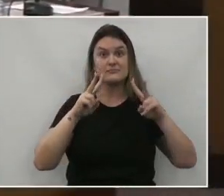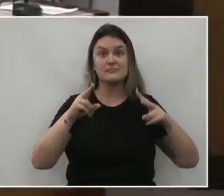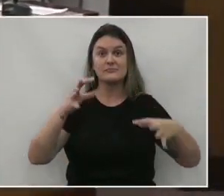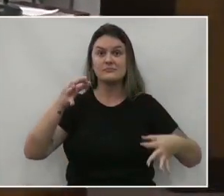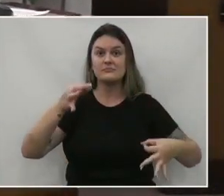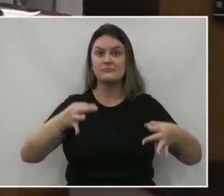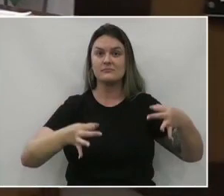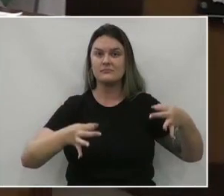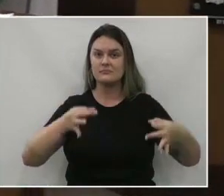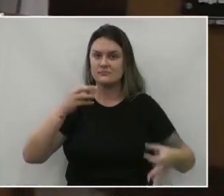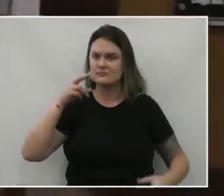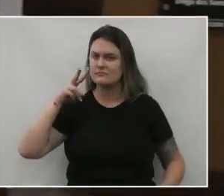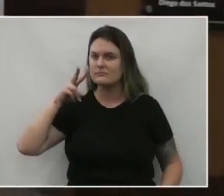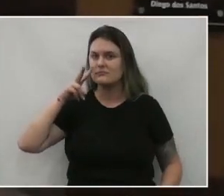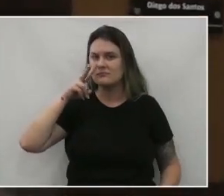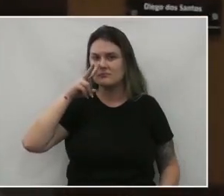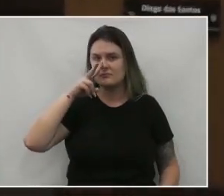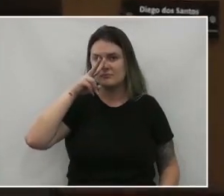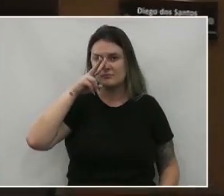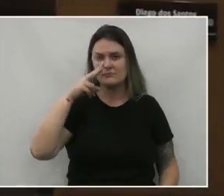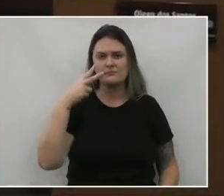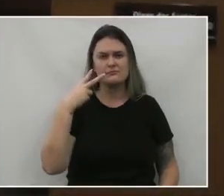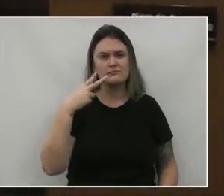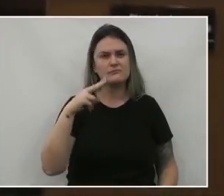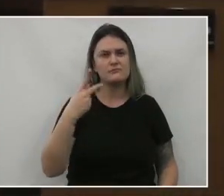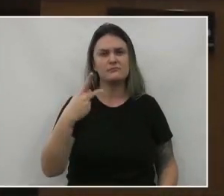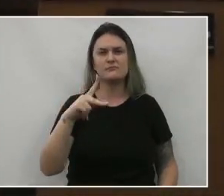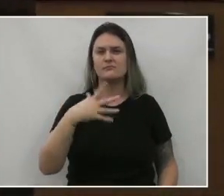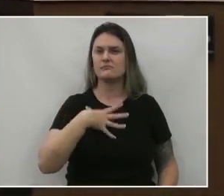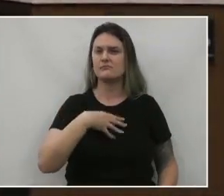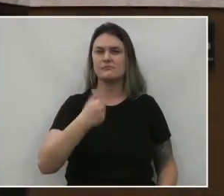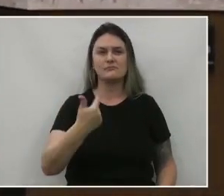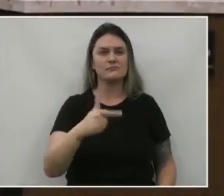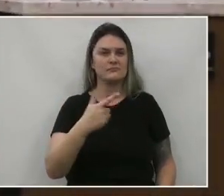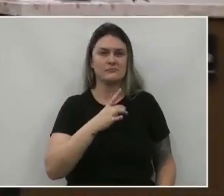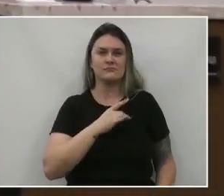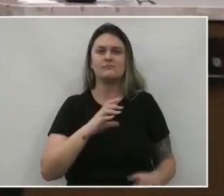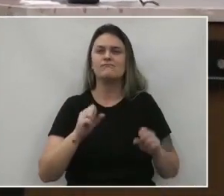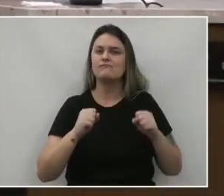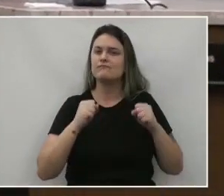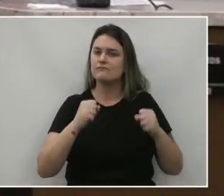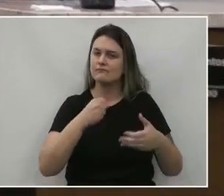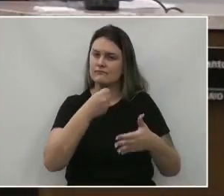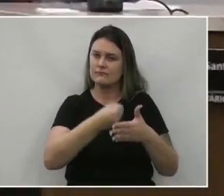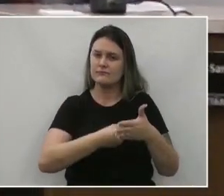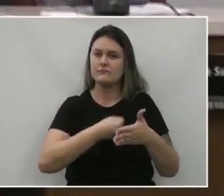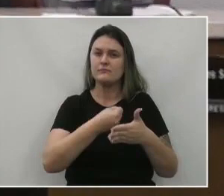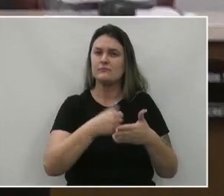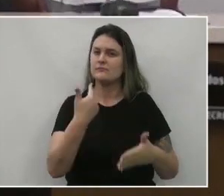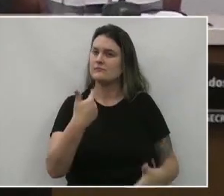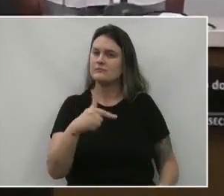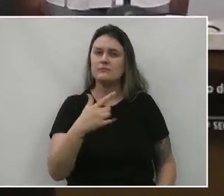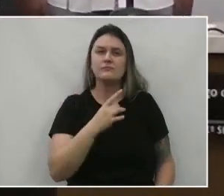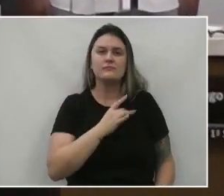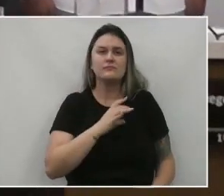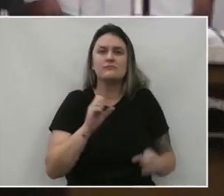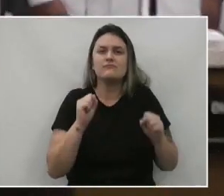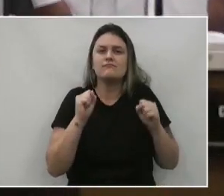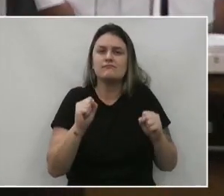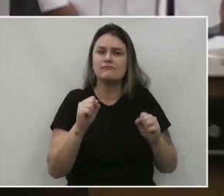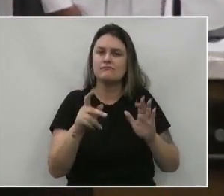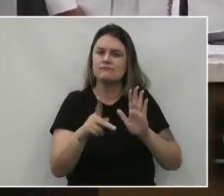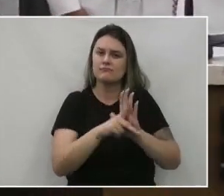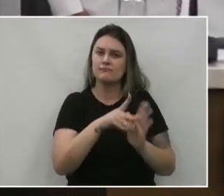servis da justiça, clava forte, verás com o filho teu não foge à luta, Nem tem